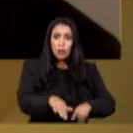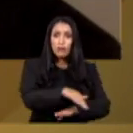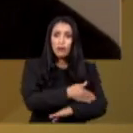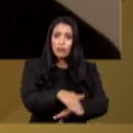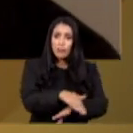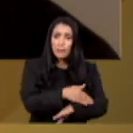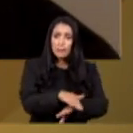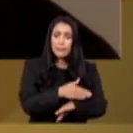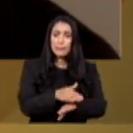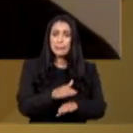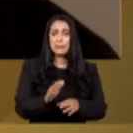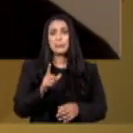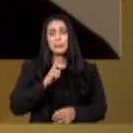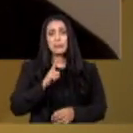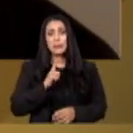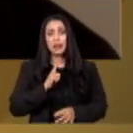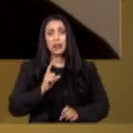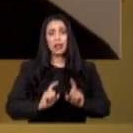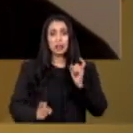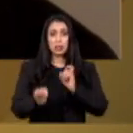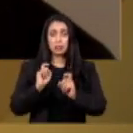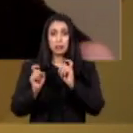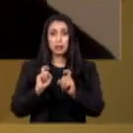da declarada inidônea para